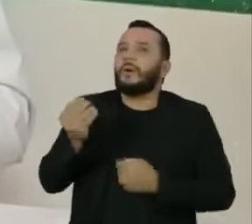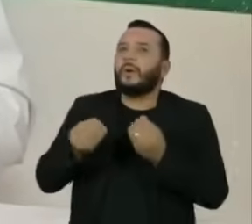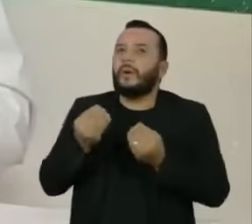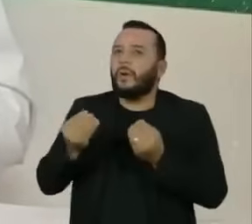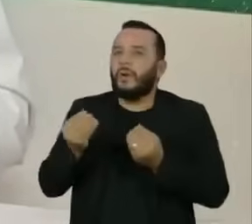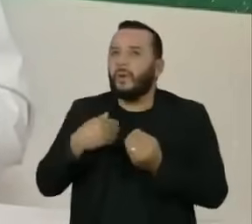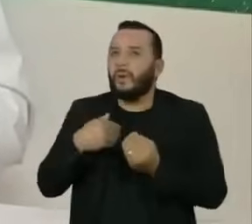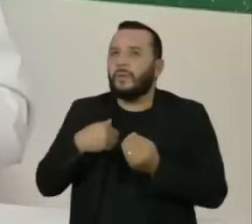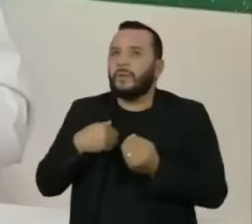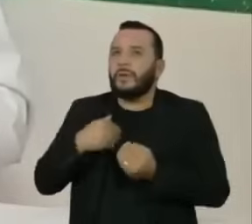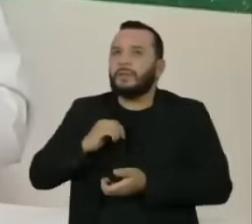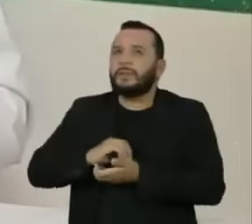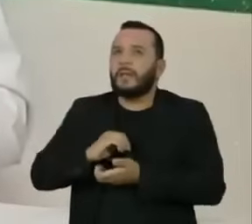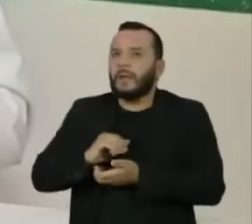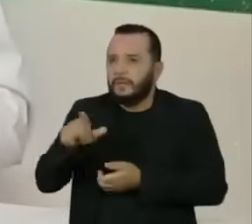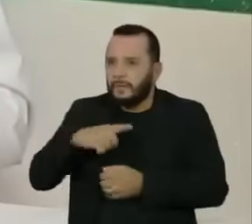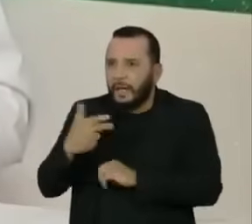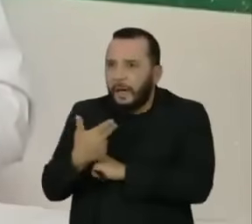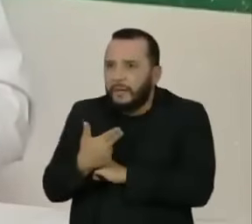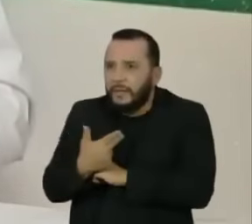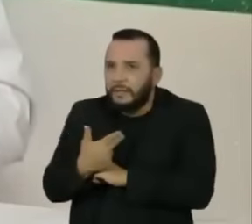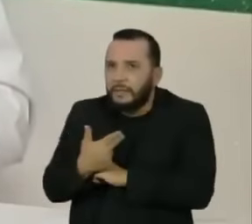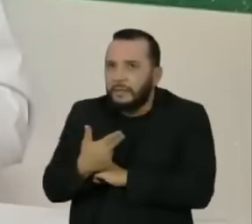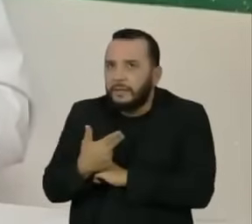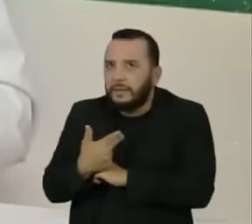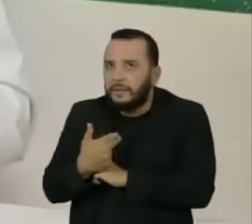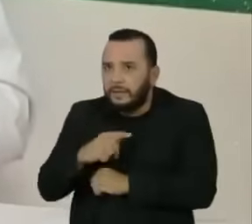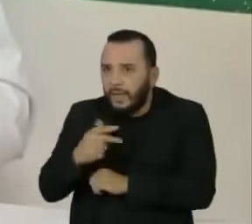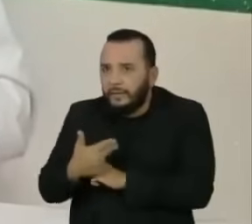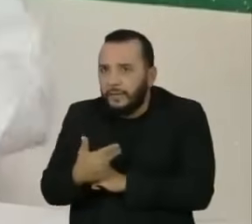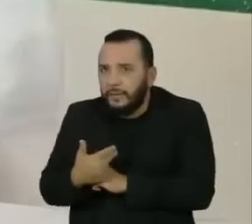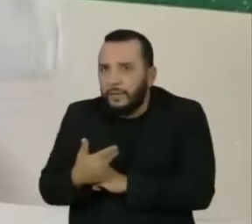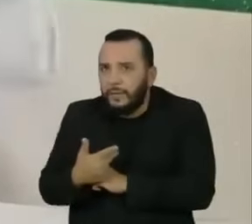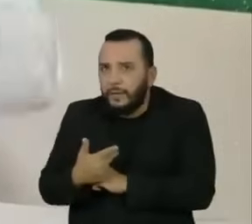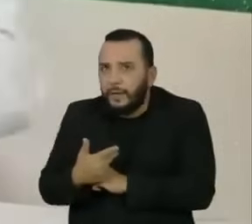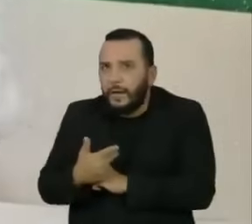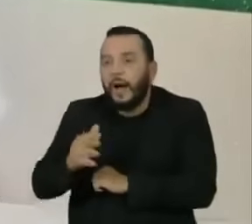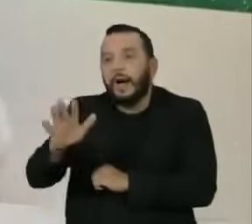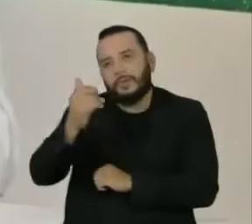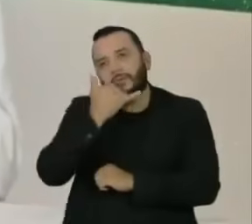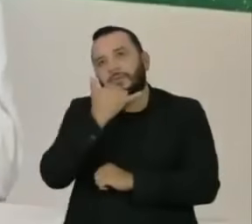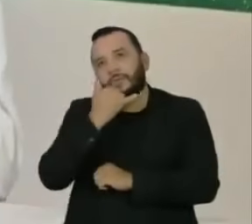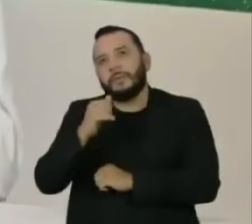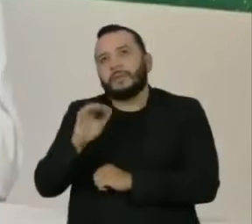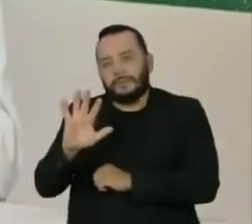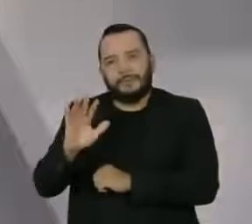Tribunal? Está aqui, né?